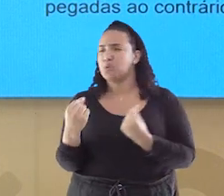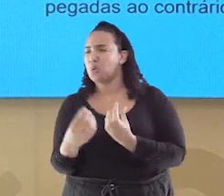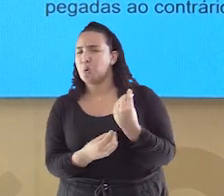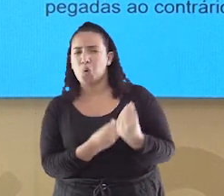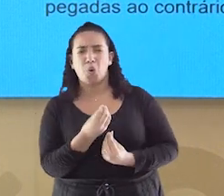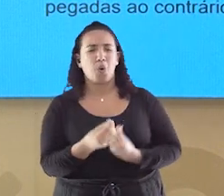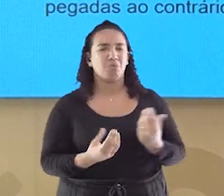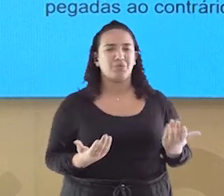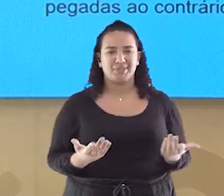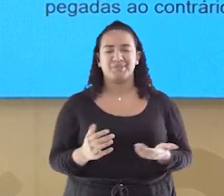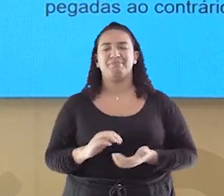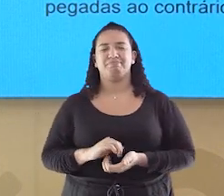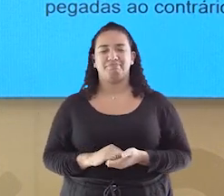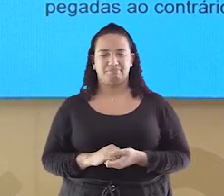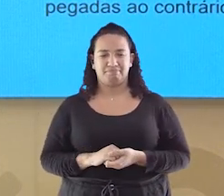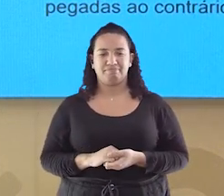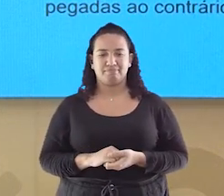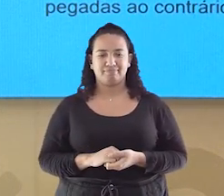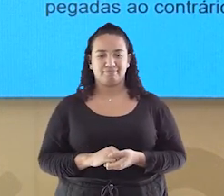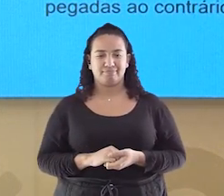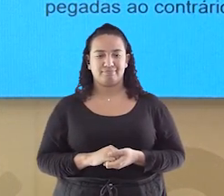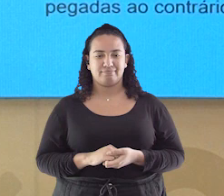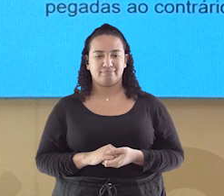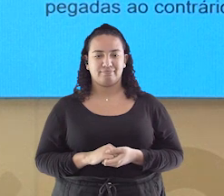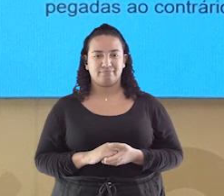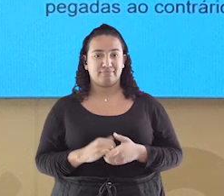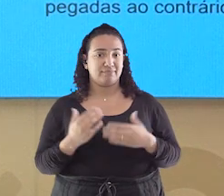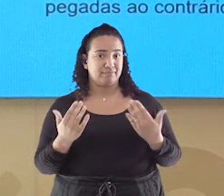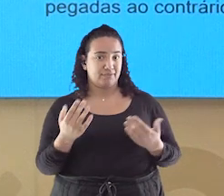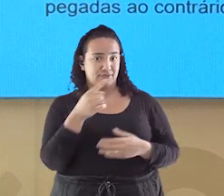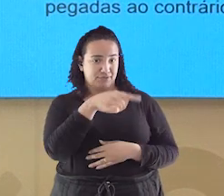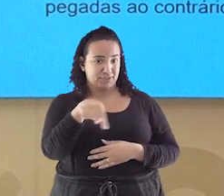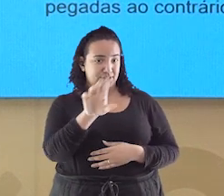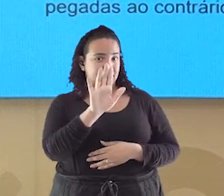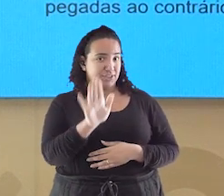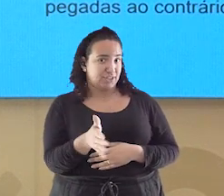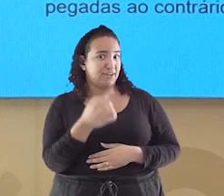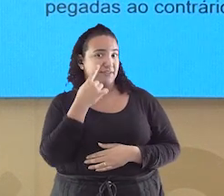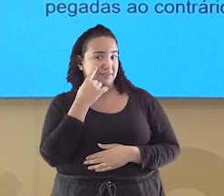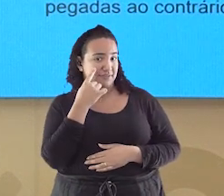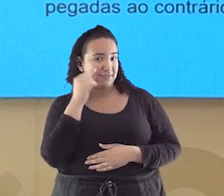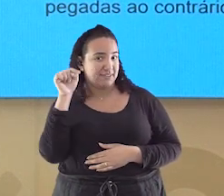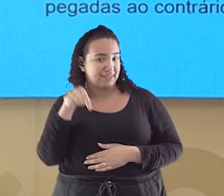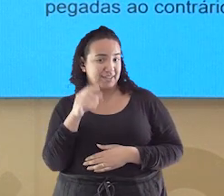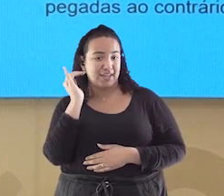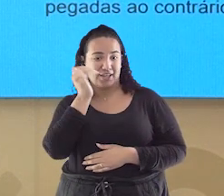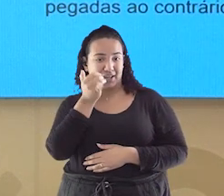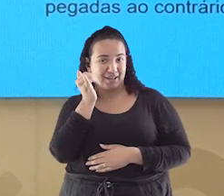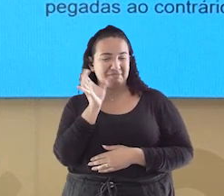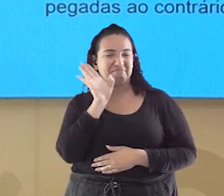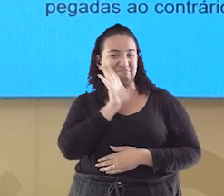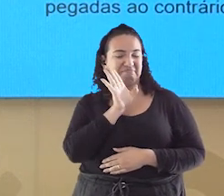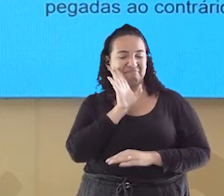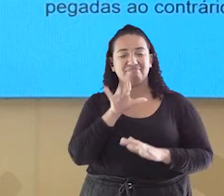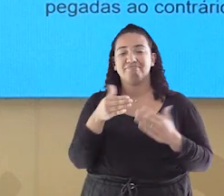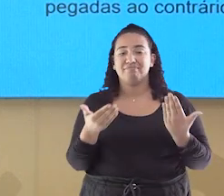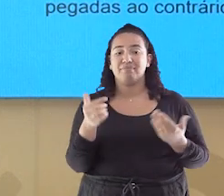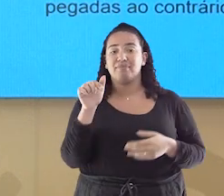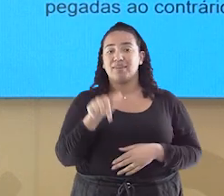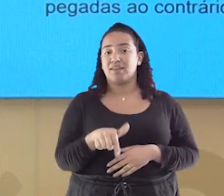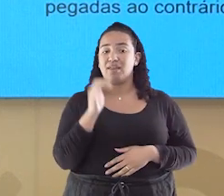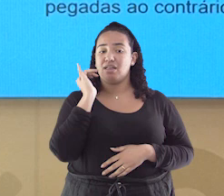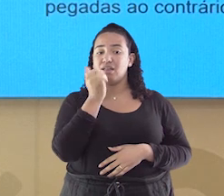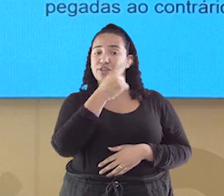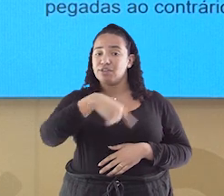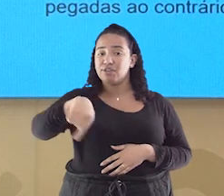ou perseguindo o Curupira. E aí, vocês já ouviram falar dessa lenda? Bem bacana, não é mesmo? Lendas são uma